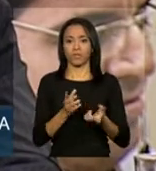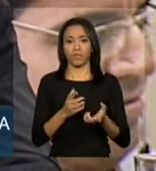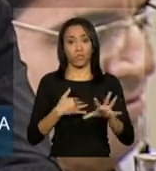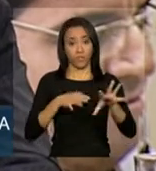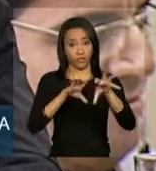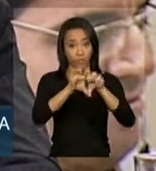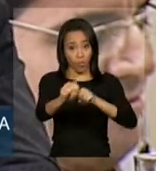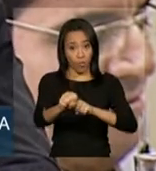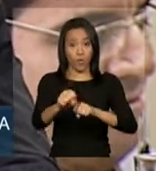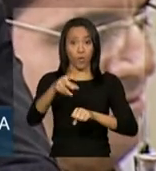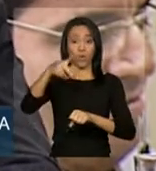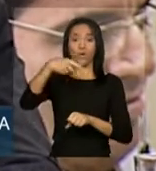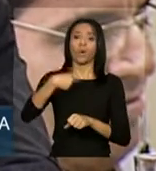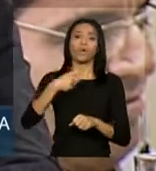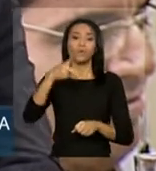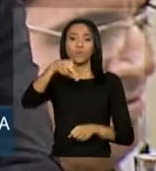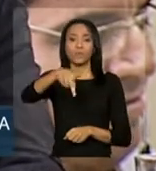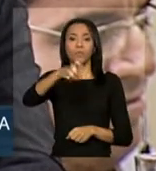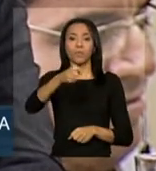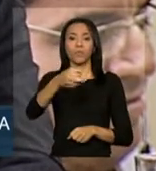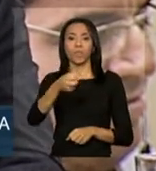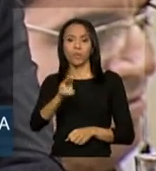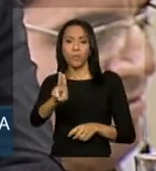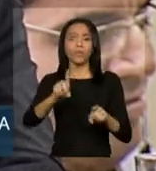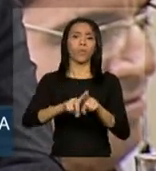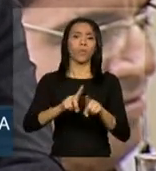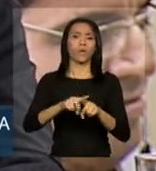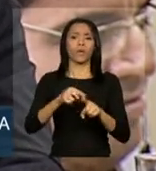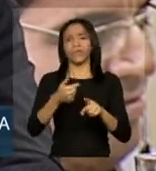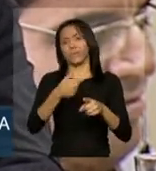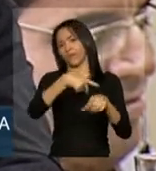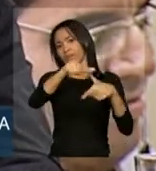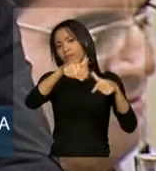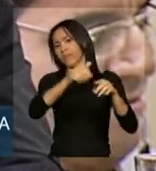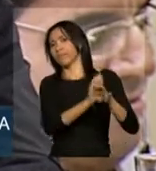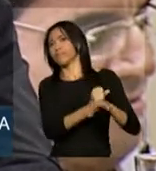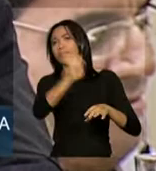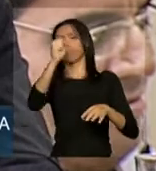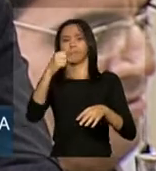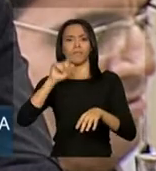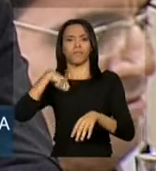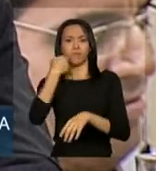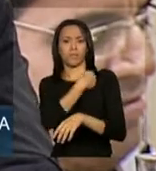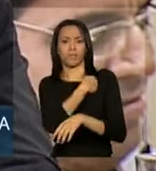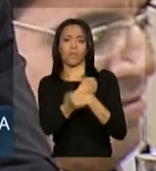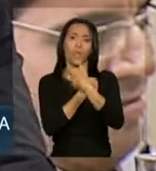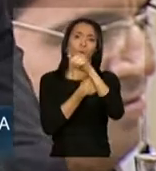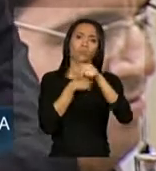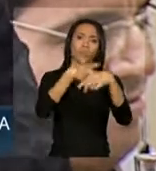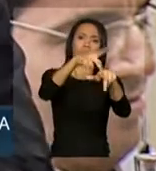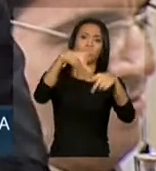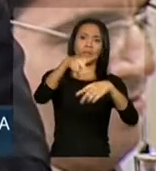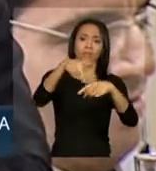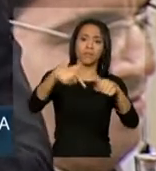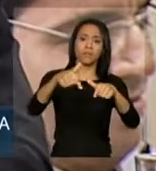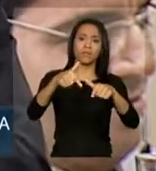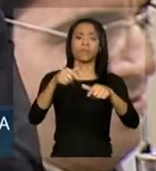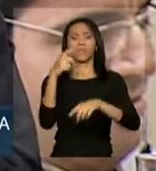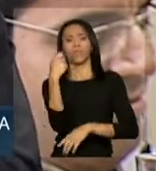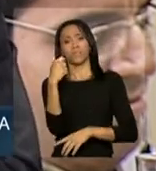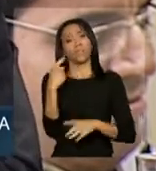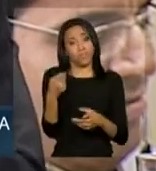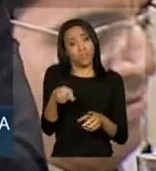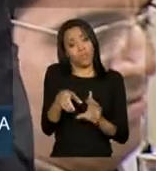formou no peru no Equador na Bolívia tava atuando tava trabalhando na Espanha né alguns estavam trabalhando na Argentina então isso foi